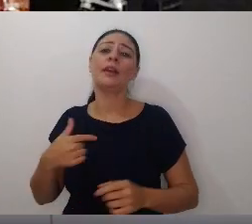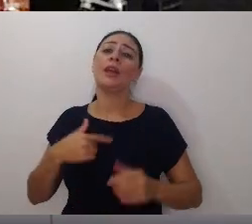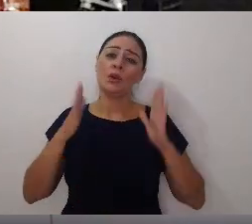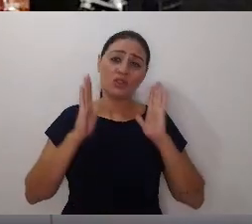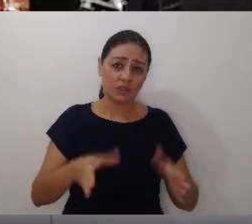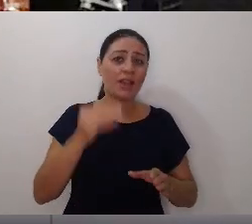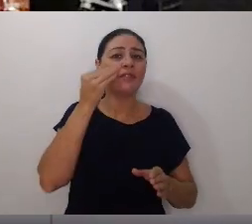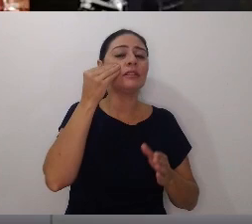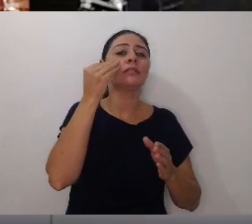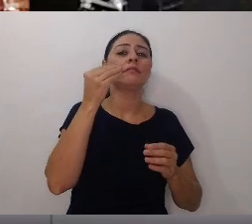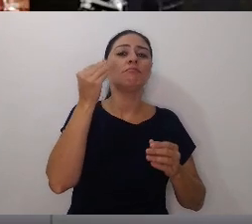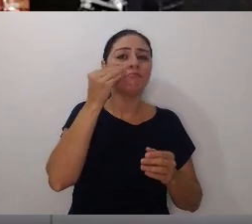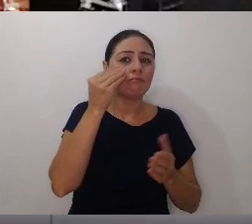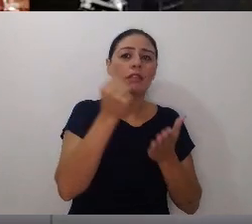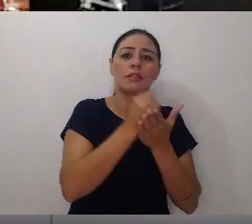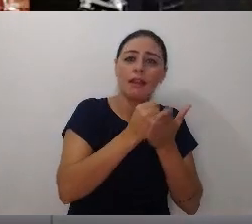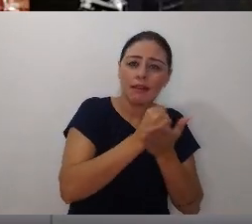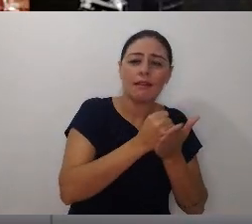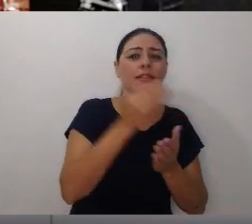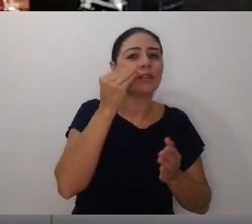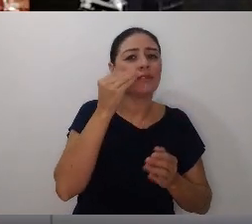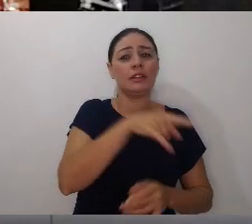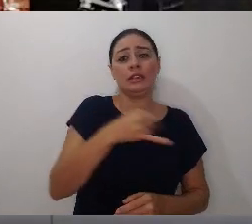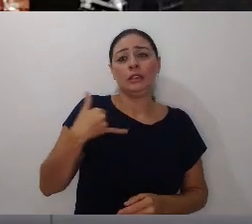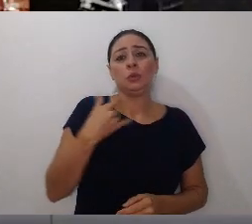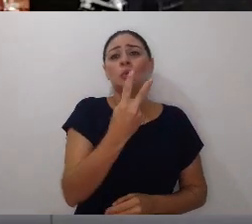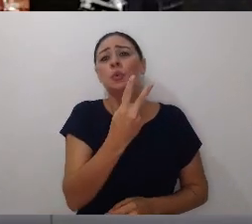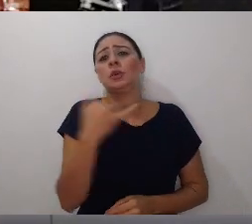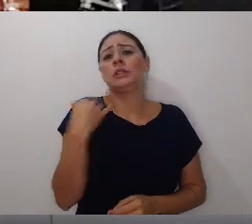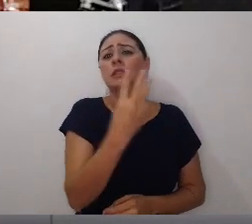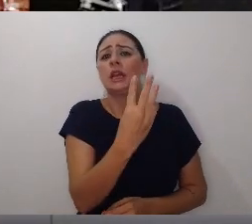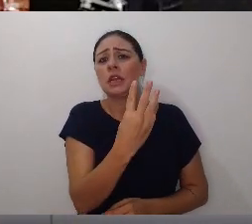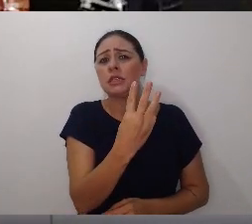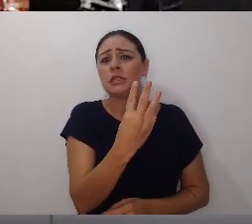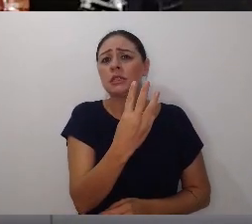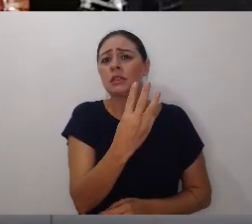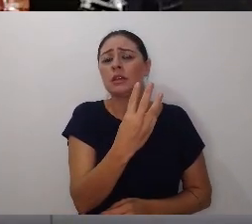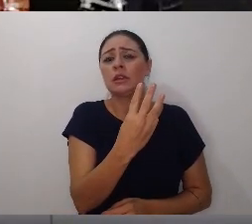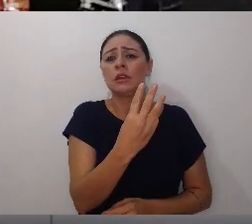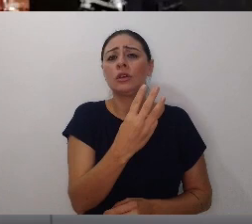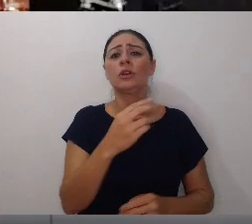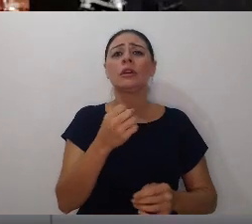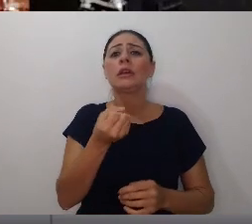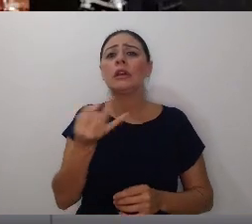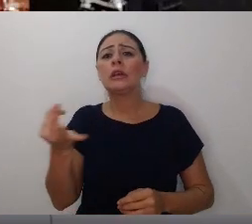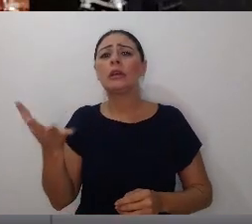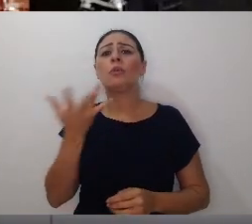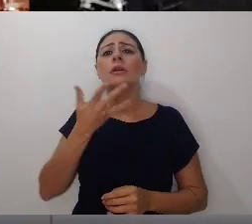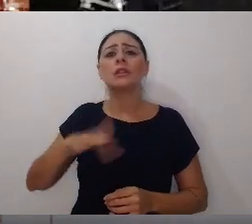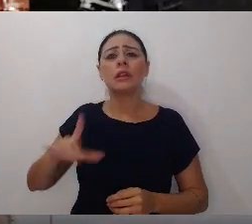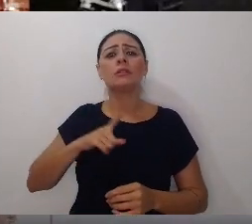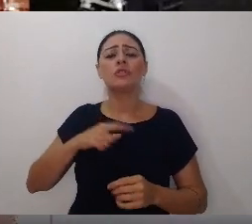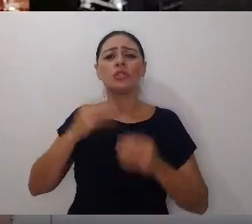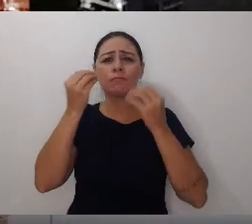vírus para pensar. E eu já tive casos de teste, criança que tinha 2 aninhos, ou 3, criança que tinha